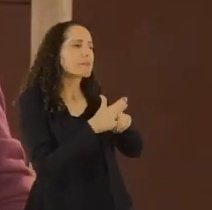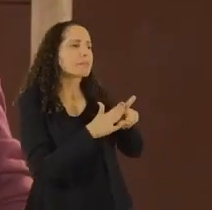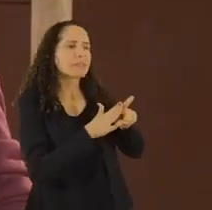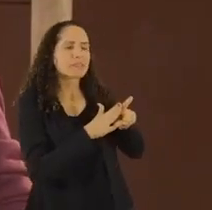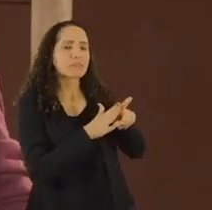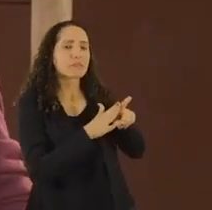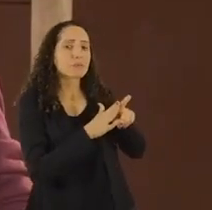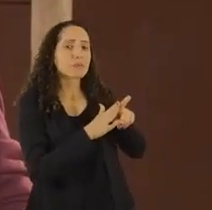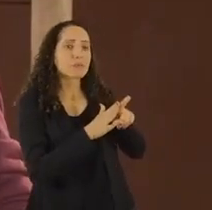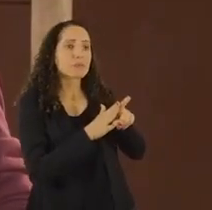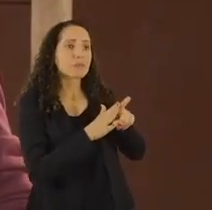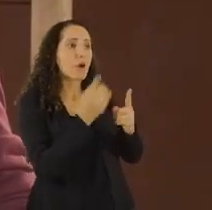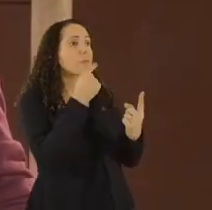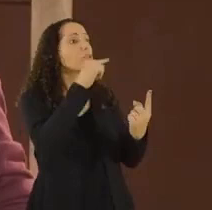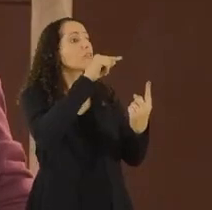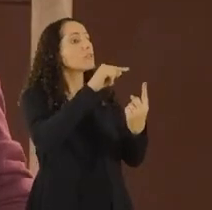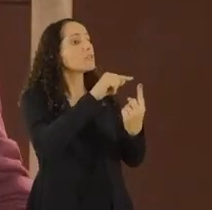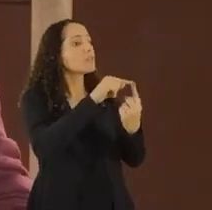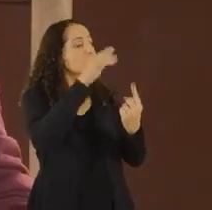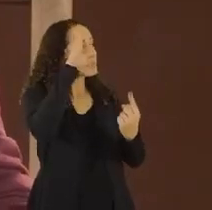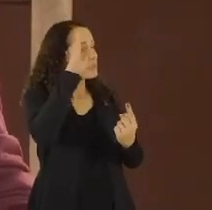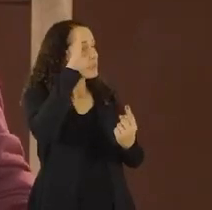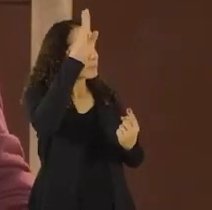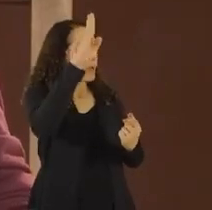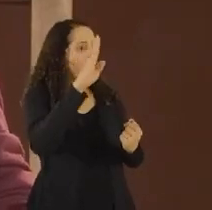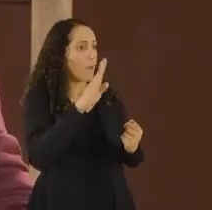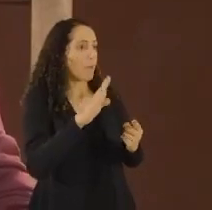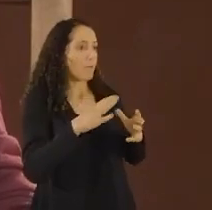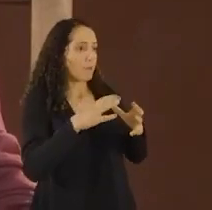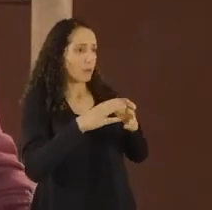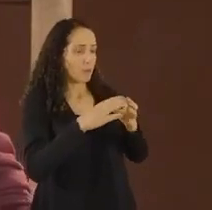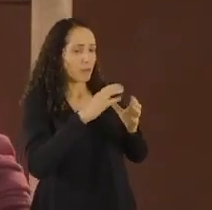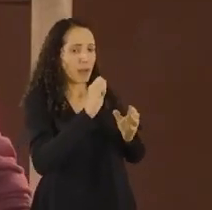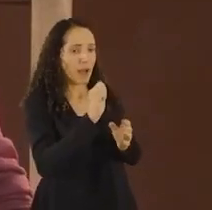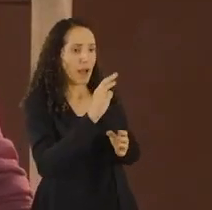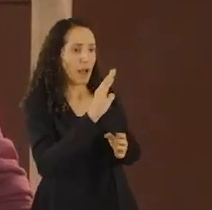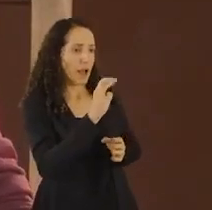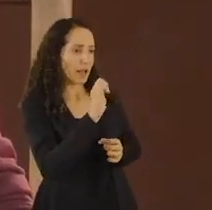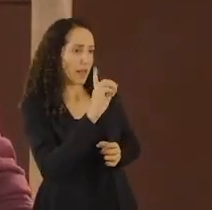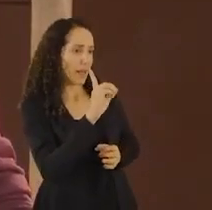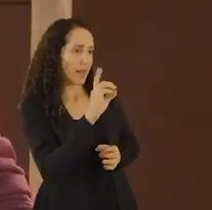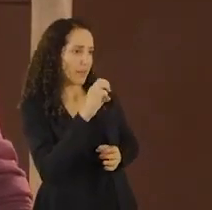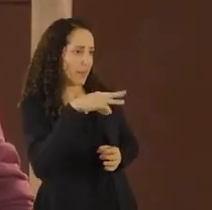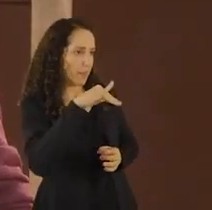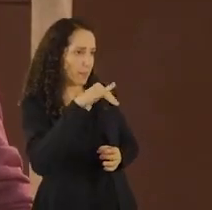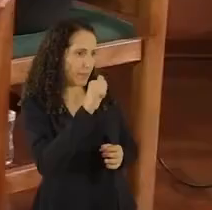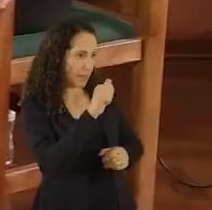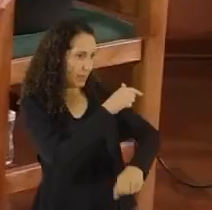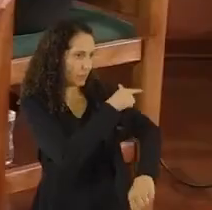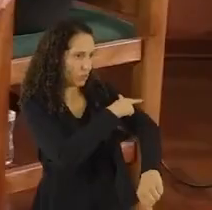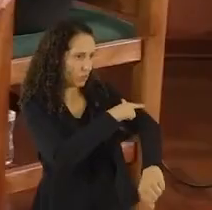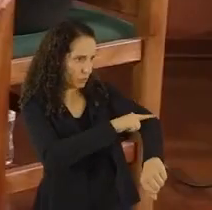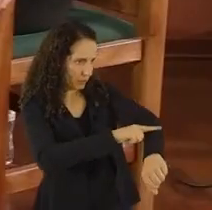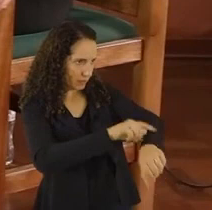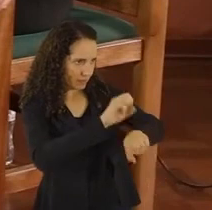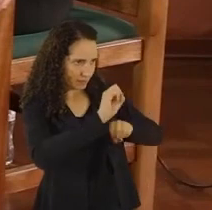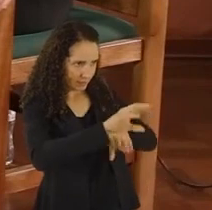qual o principal objetivo de uma academia de educação como é o caso da área